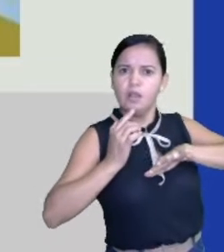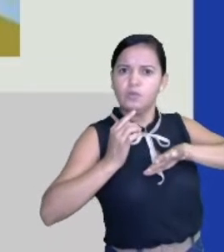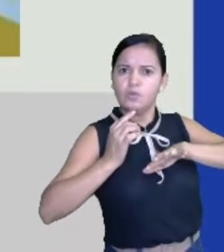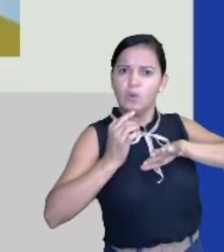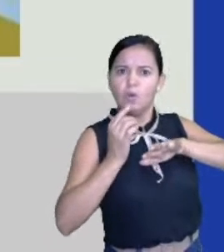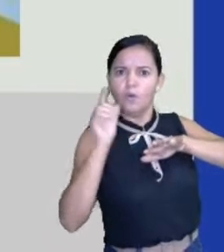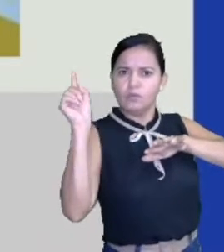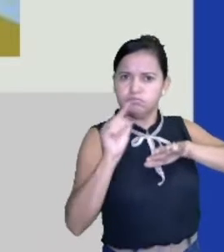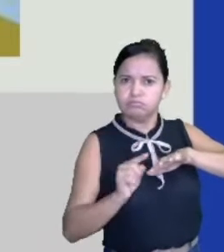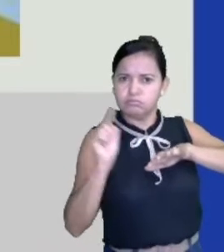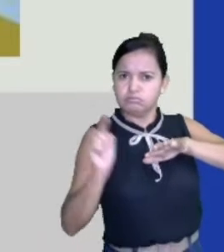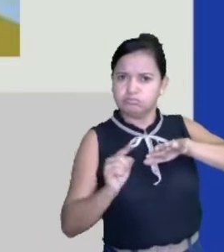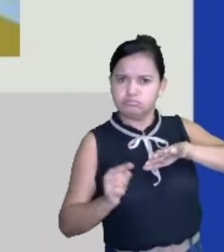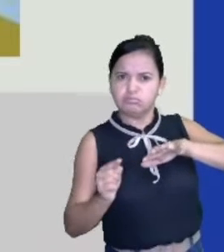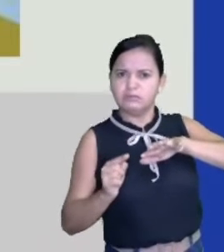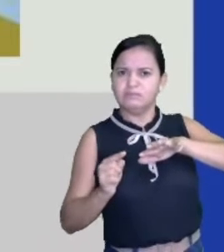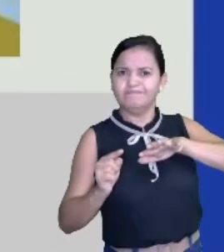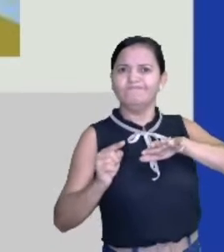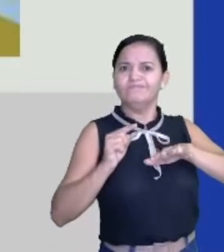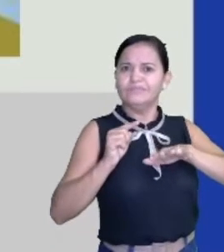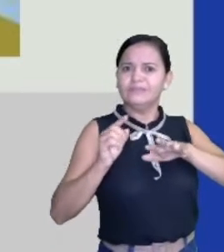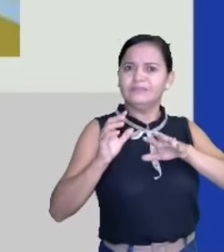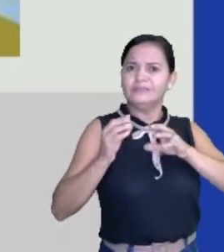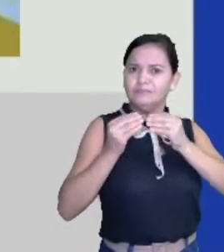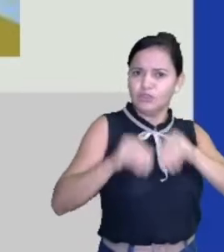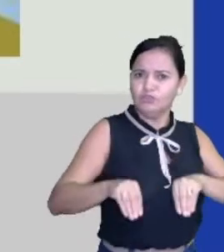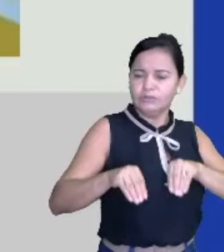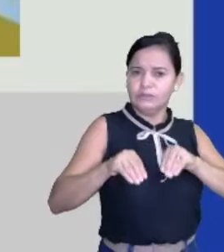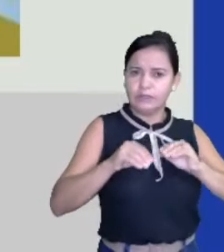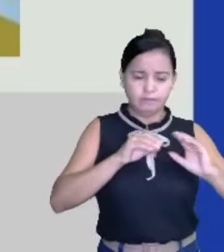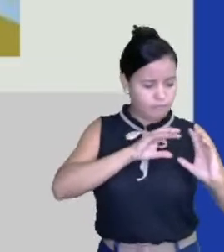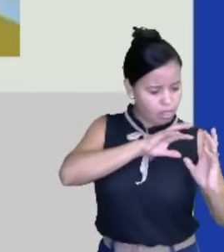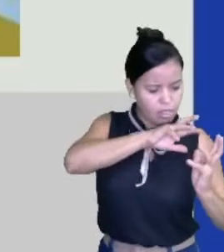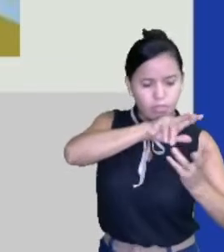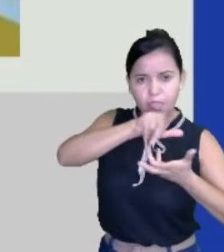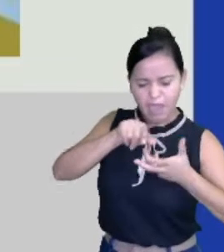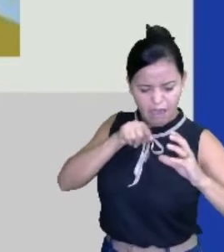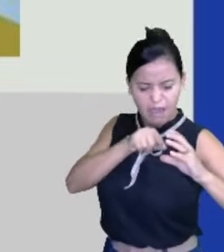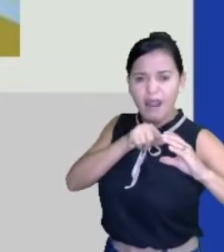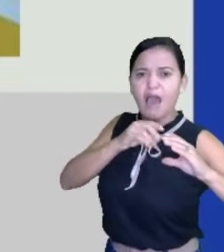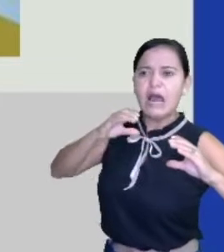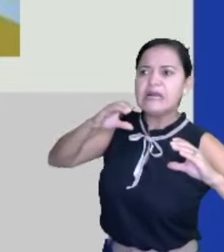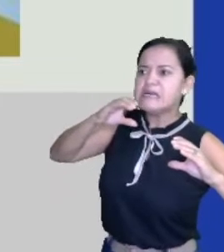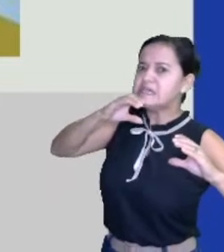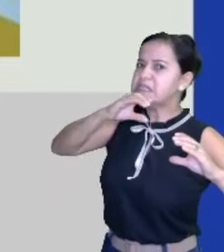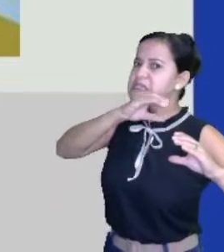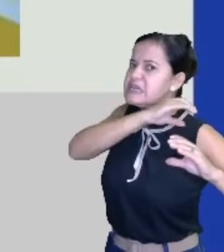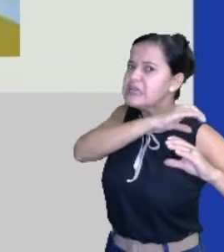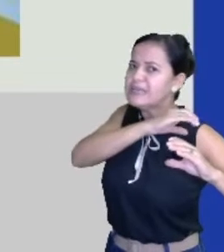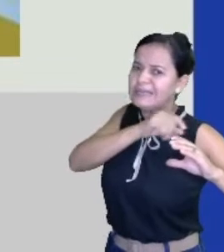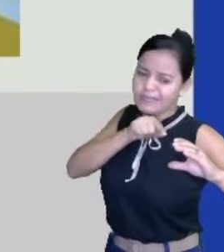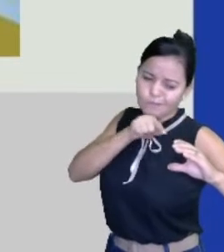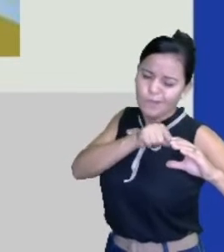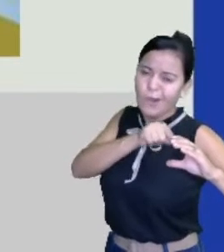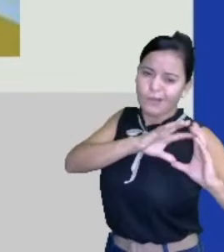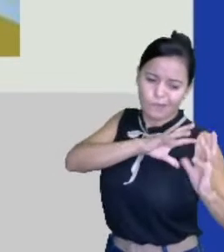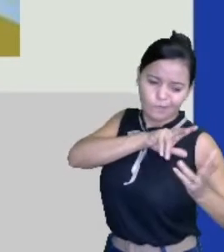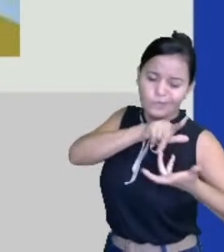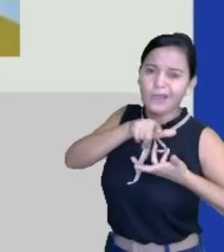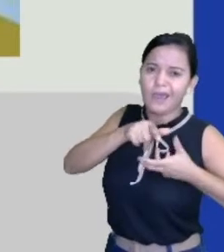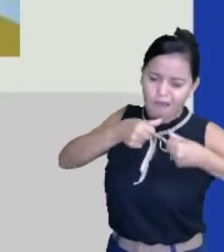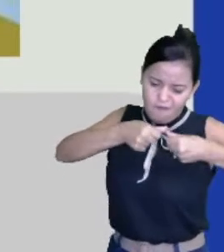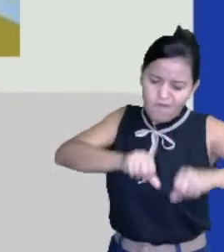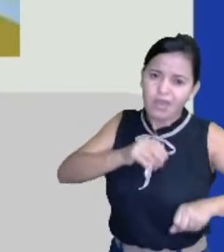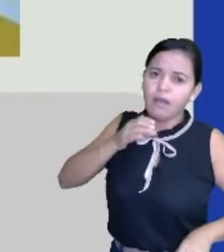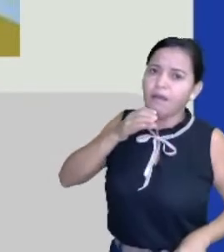infravermelhos, vai gerar o quê? Vai fazer com que essa superfície da Terra esquente. Boa parte desse calor, ele seria dissipado,